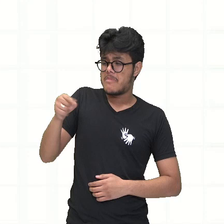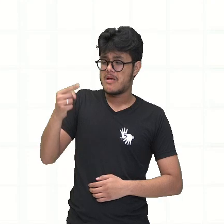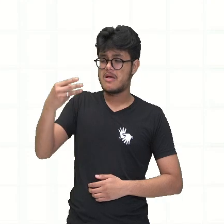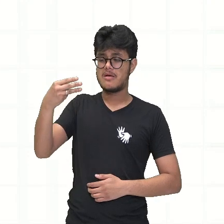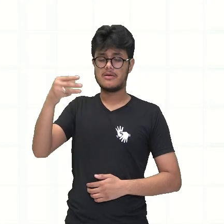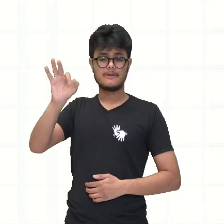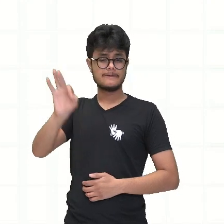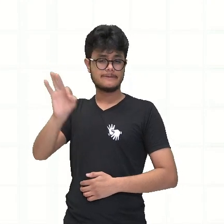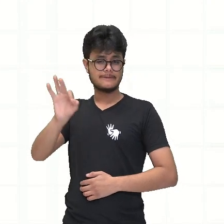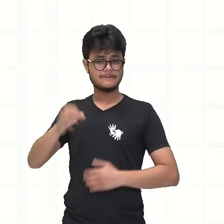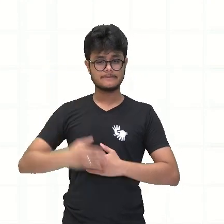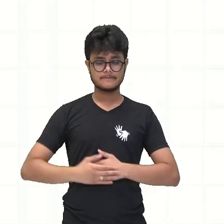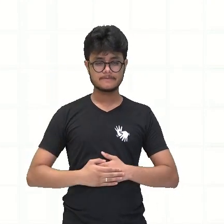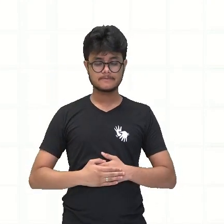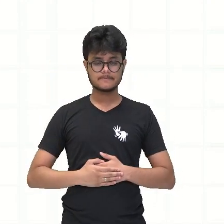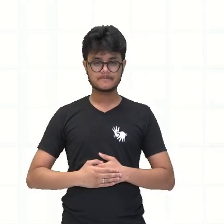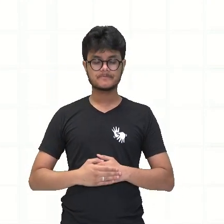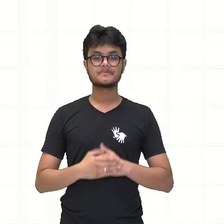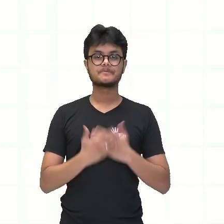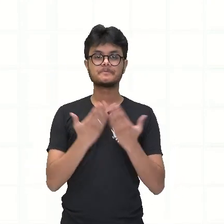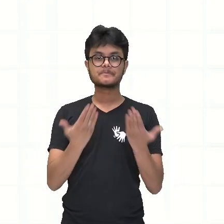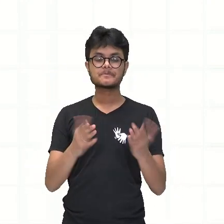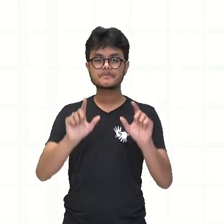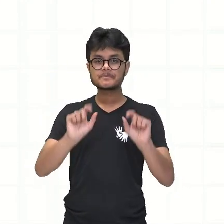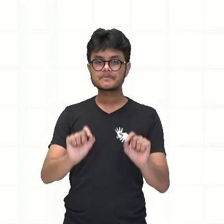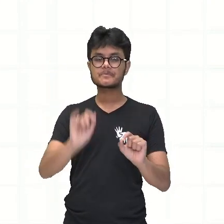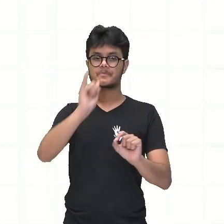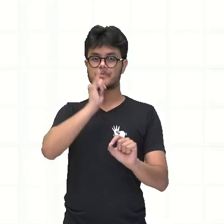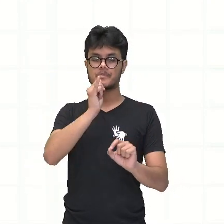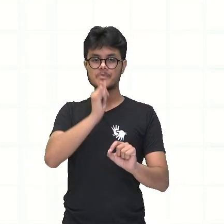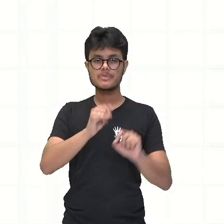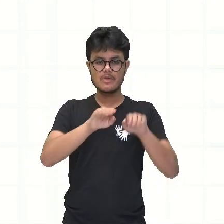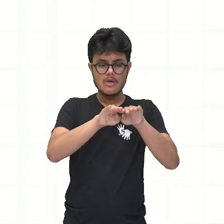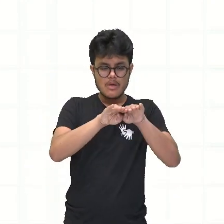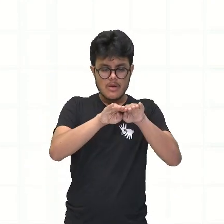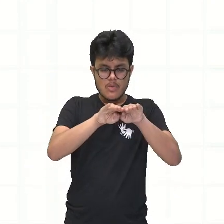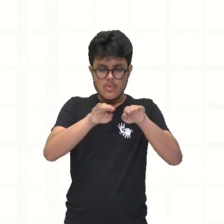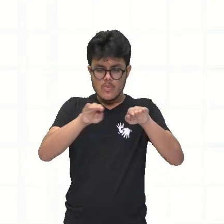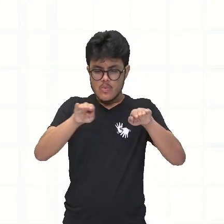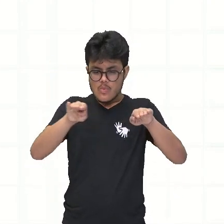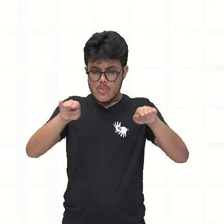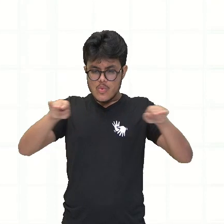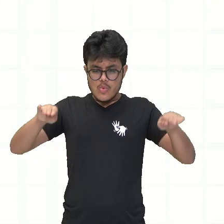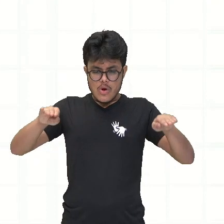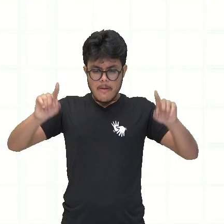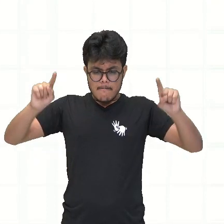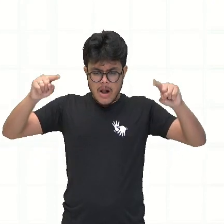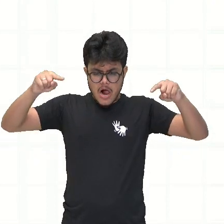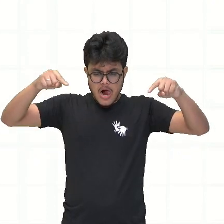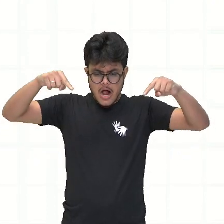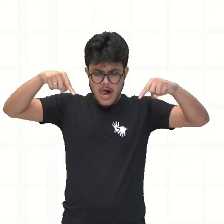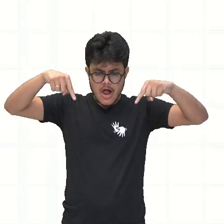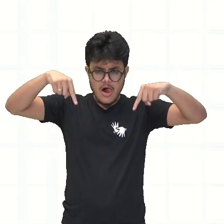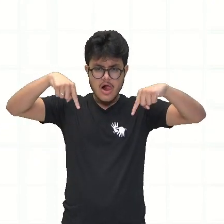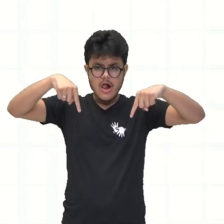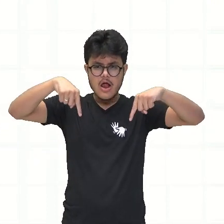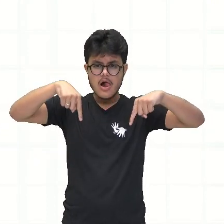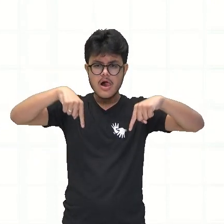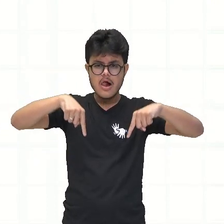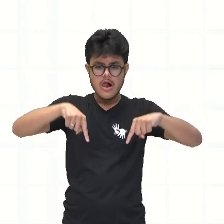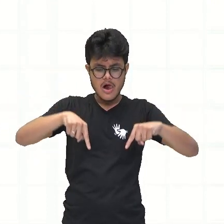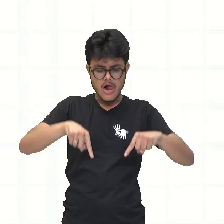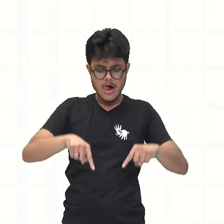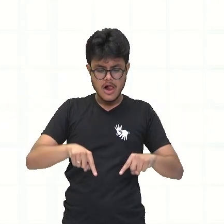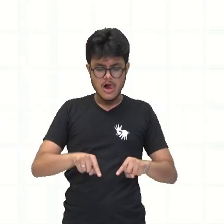0,3%, tá? Já a água doce subterrânea, que não está facilmente disponível para o consumo